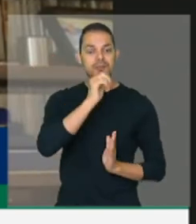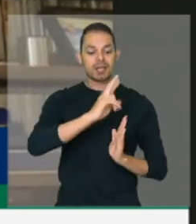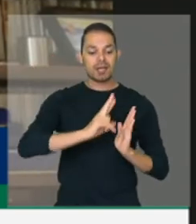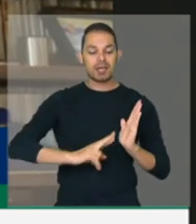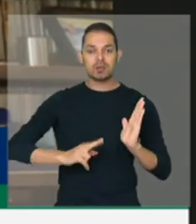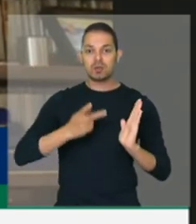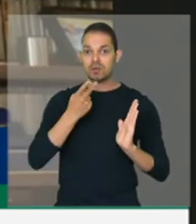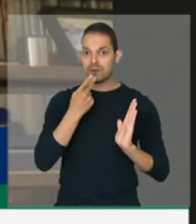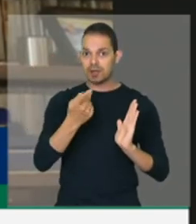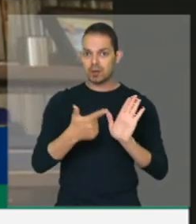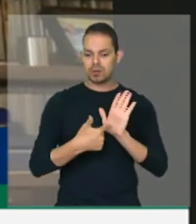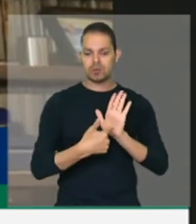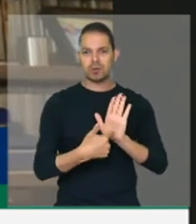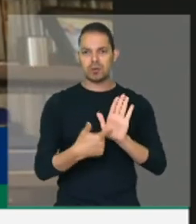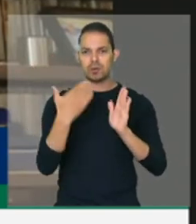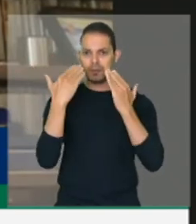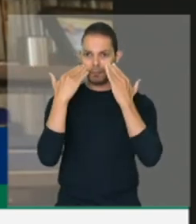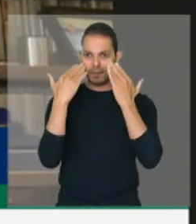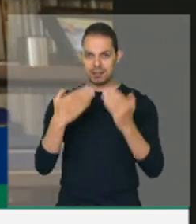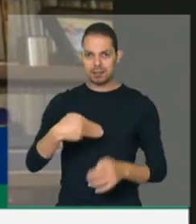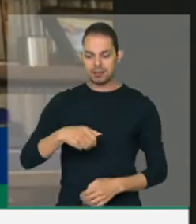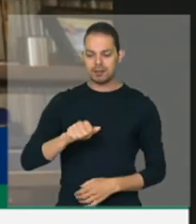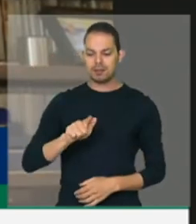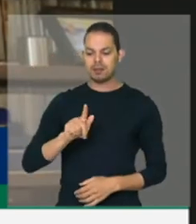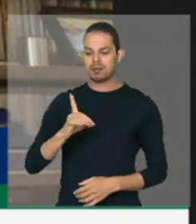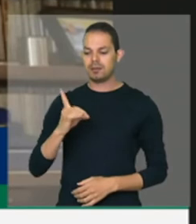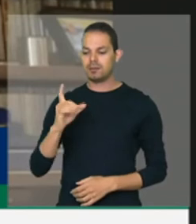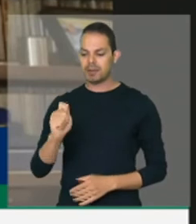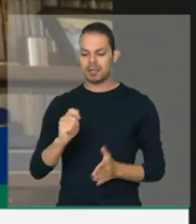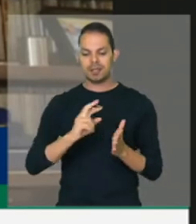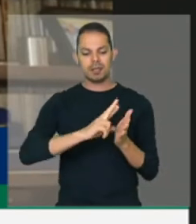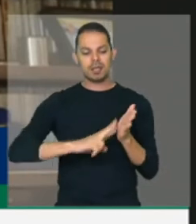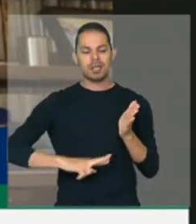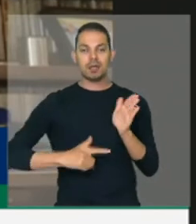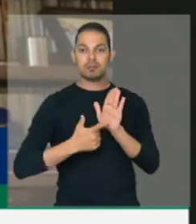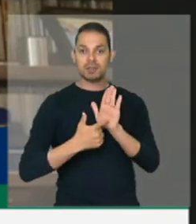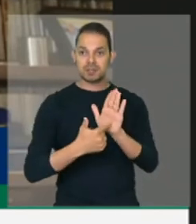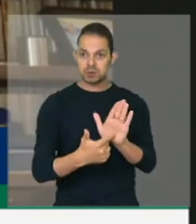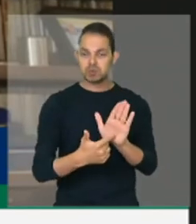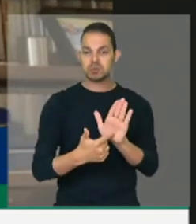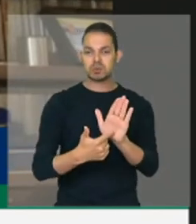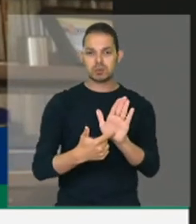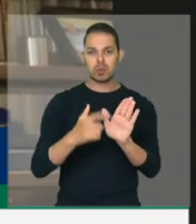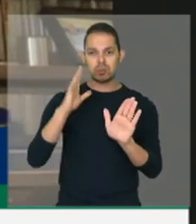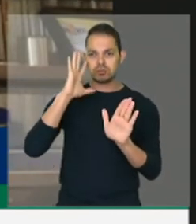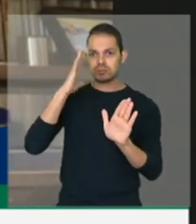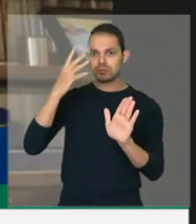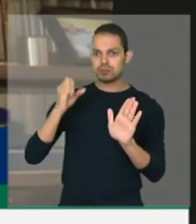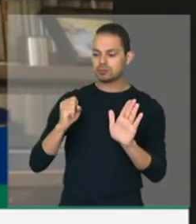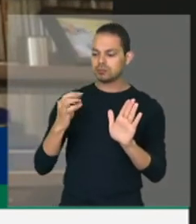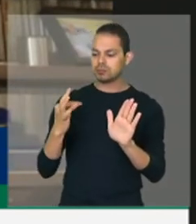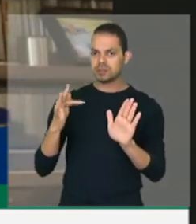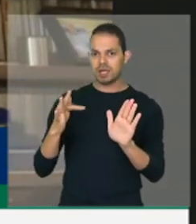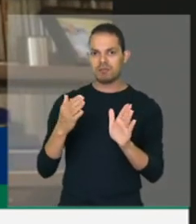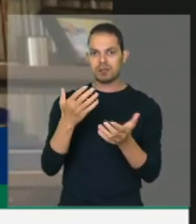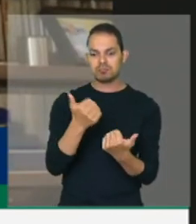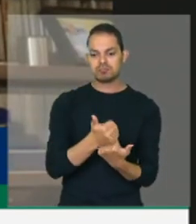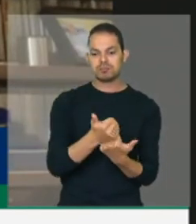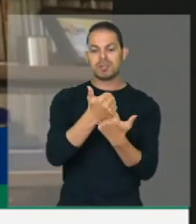quando apresentou, a Magda, quando apresentou o seu relatório ratificando a decisão do Supremo, e